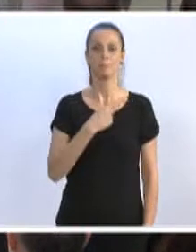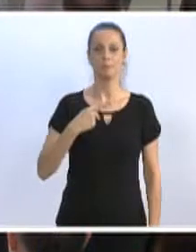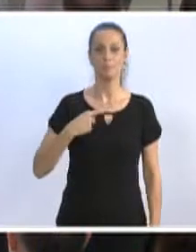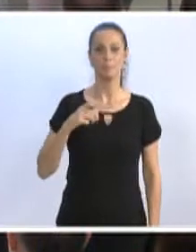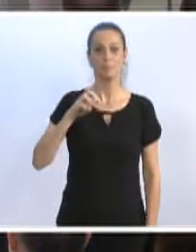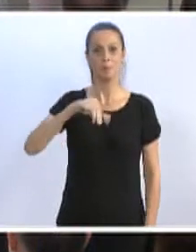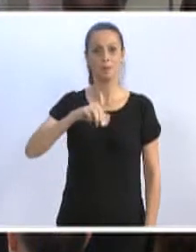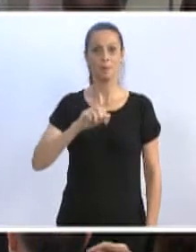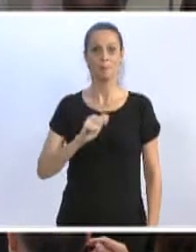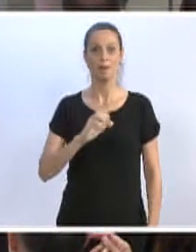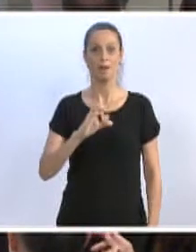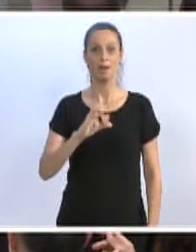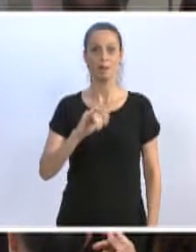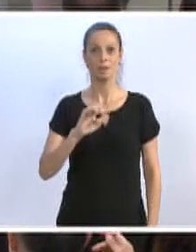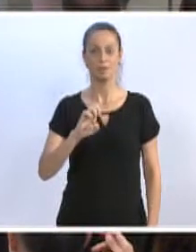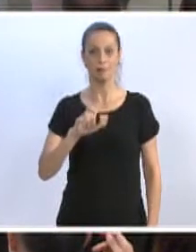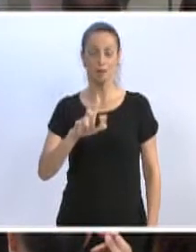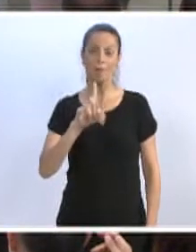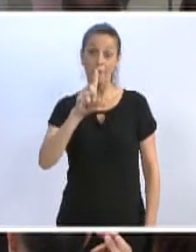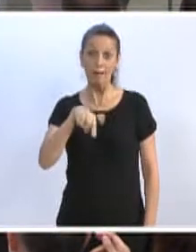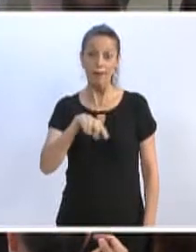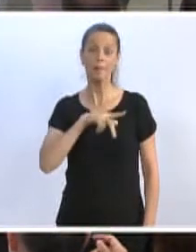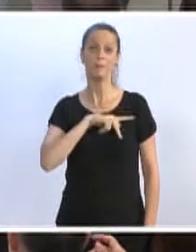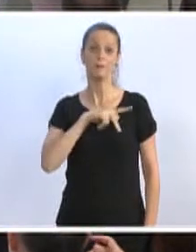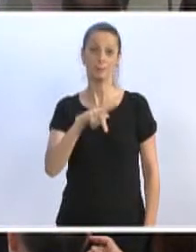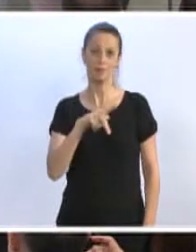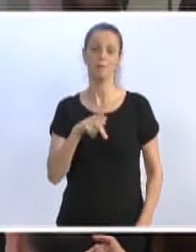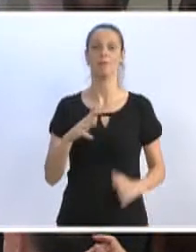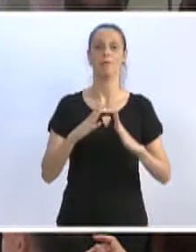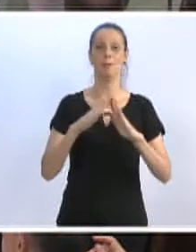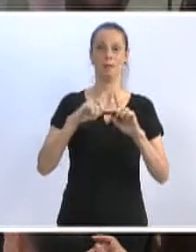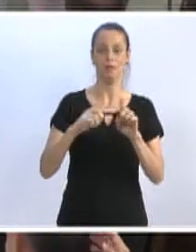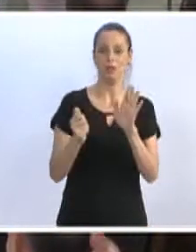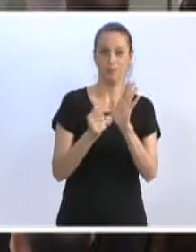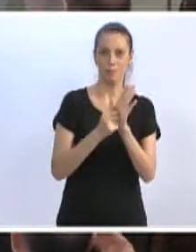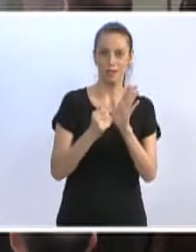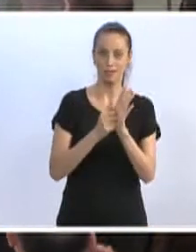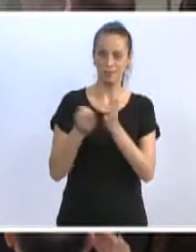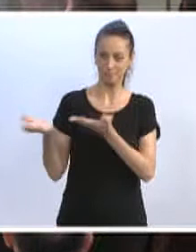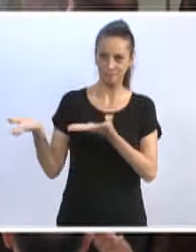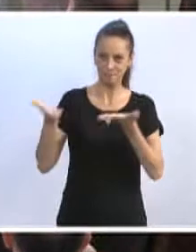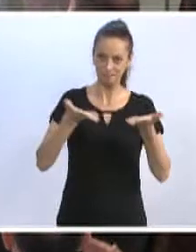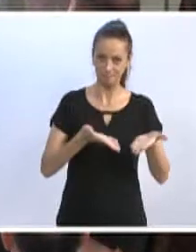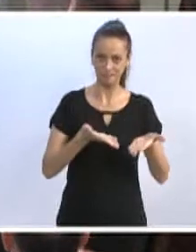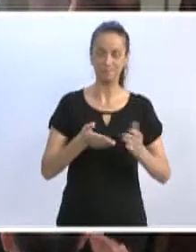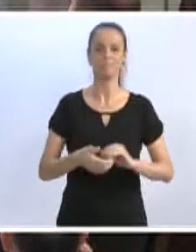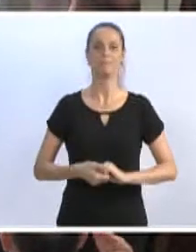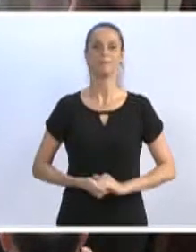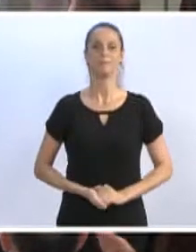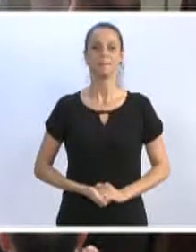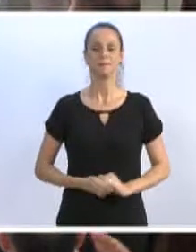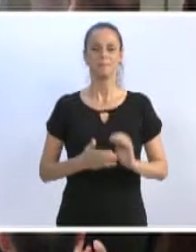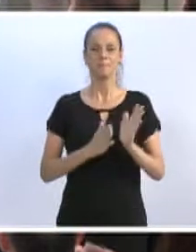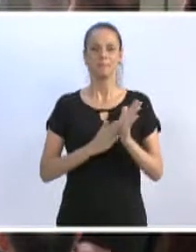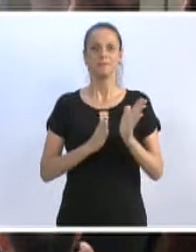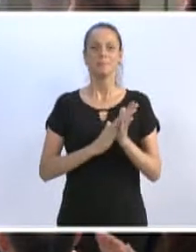pastor presidente da Igreja Batista, por gentileza.